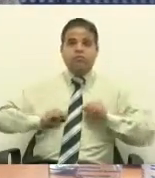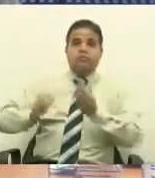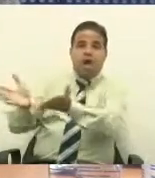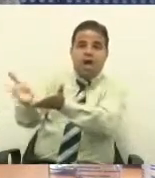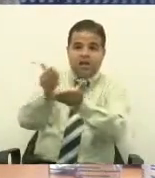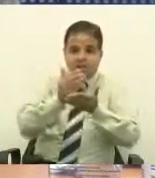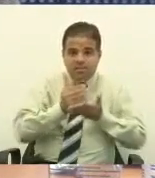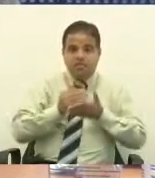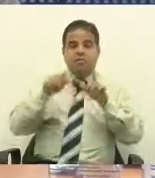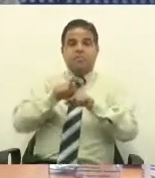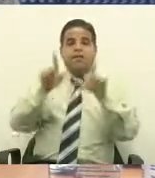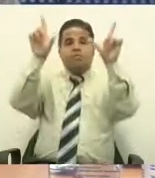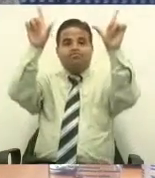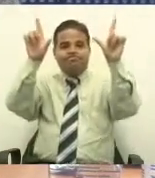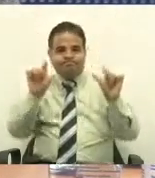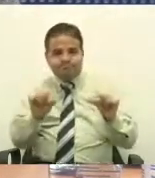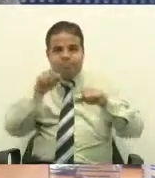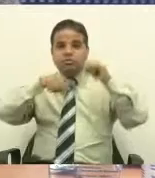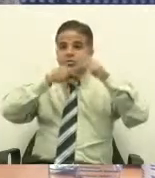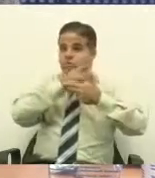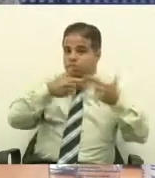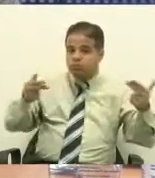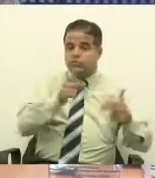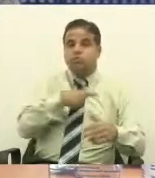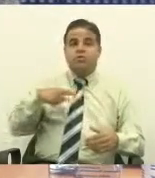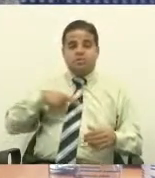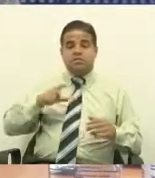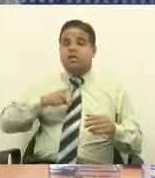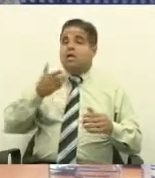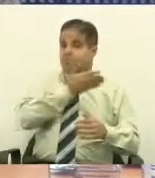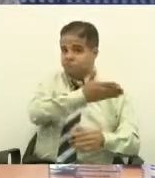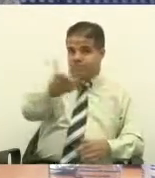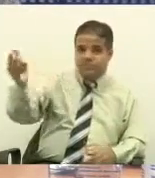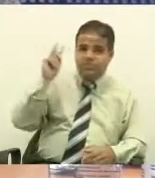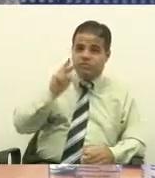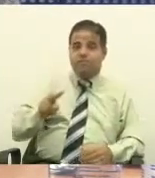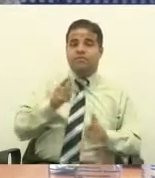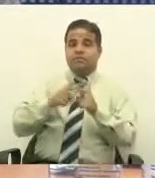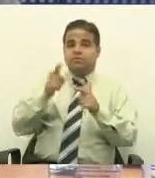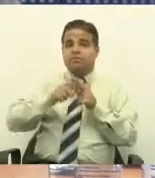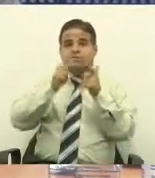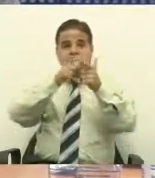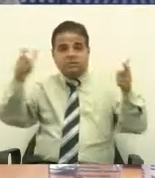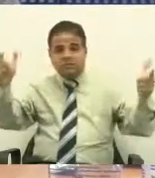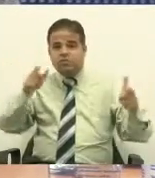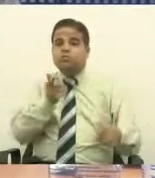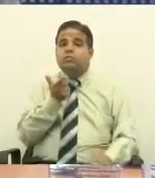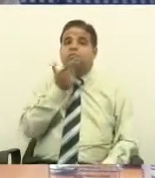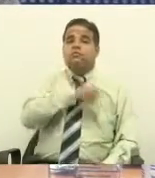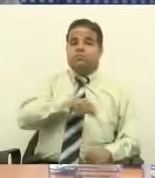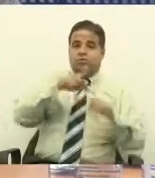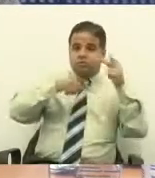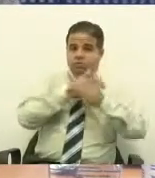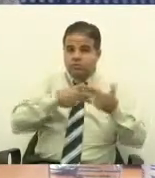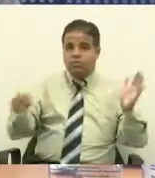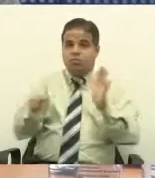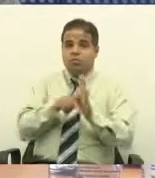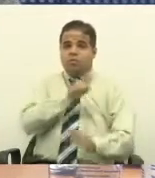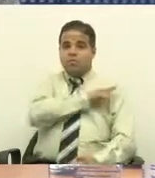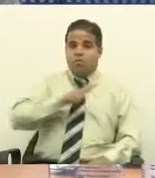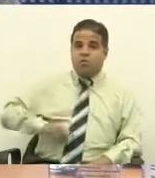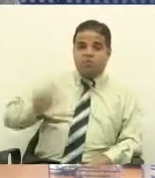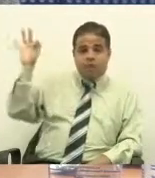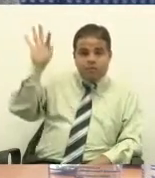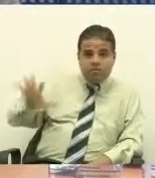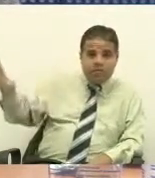arrecadação e com a diminuição do recurso, a gente tem um reflexo grande nesse sentido no que concerne aos recursos do próprio governo